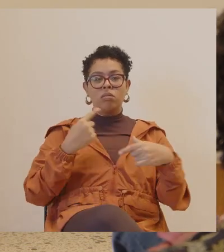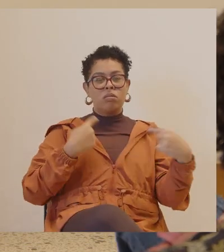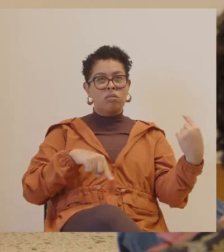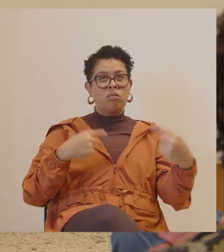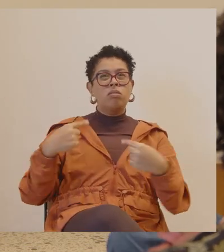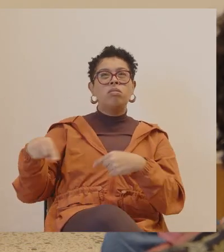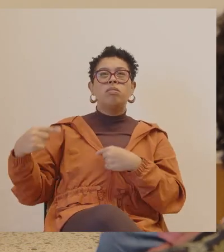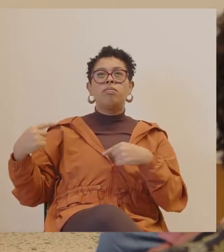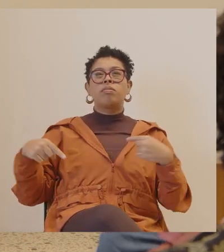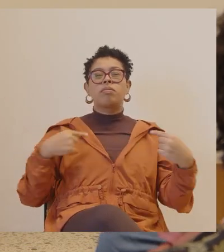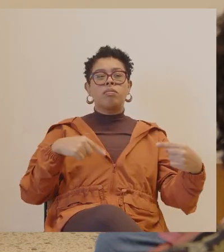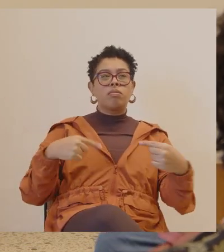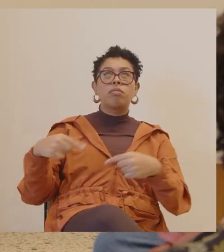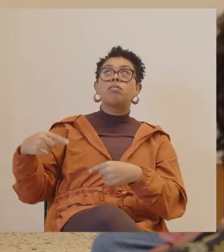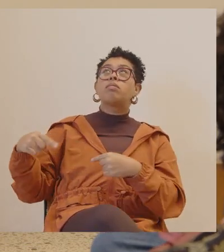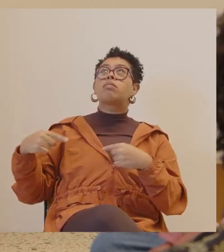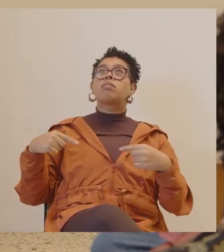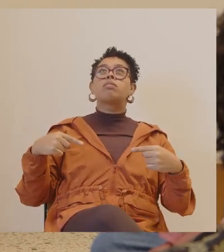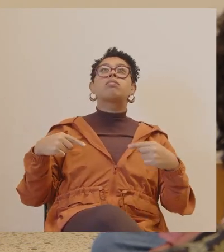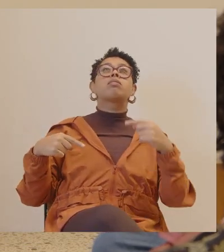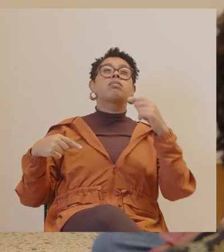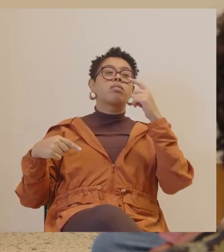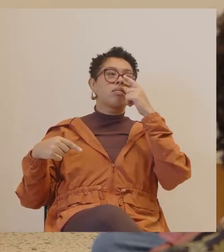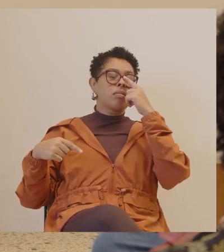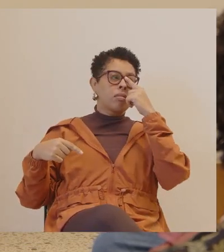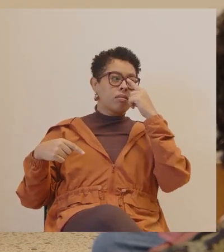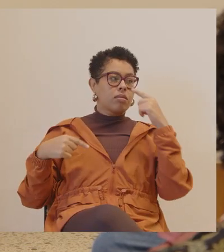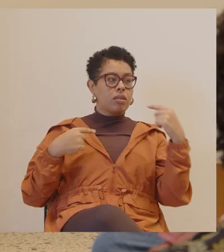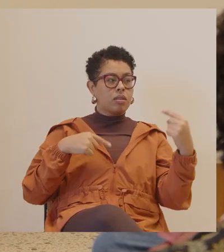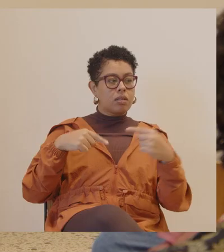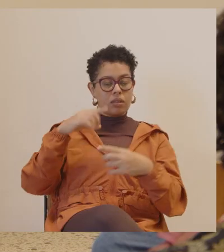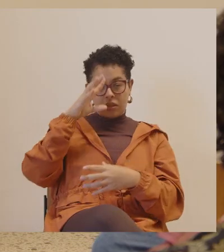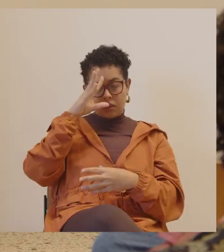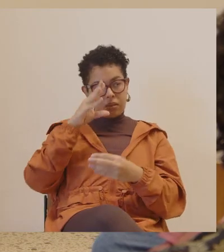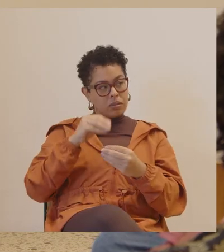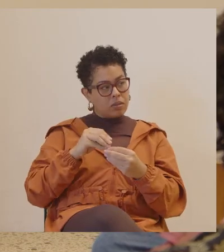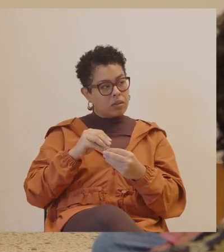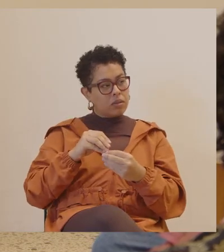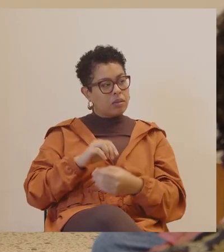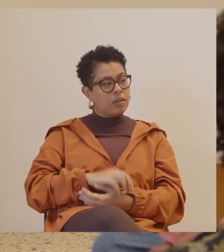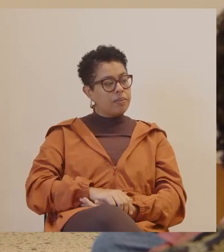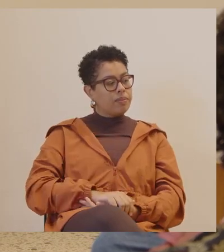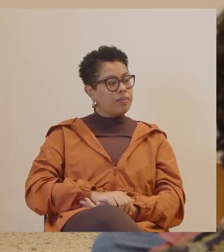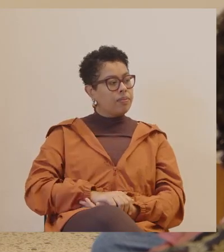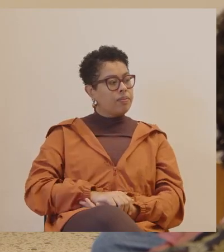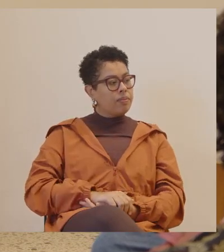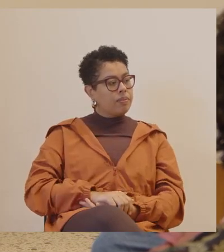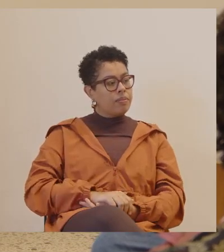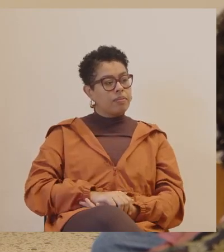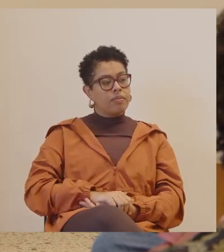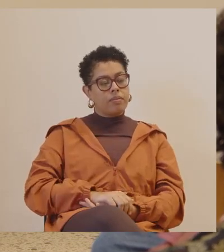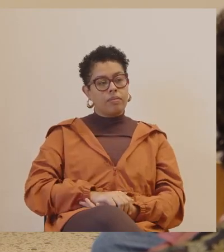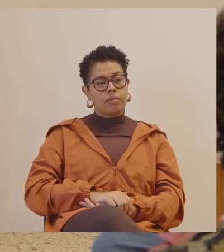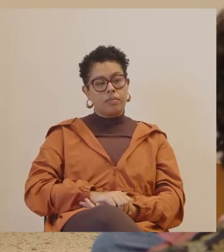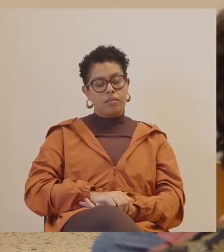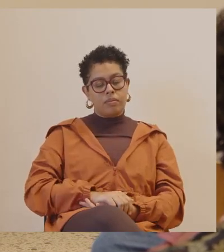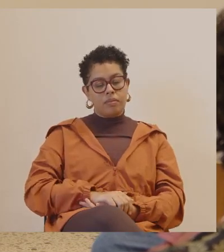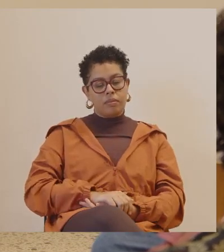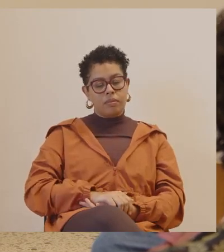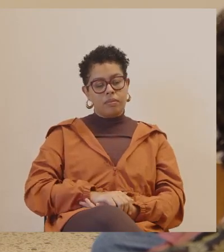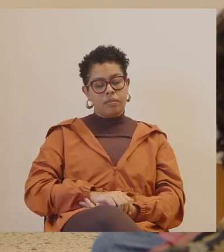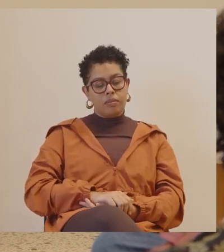mais high art, né, digamos assim, entendido como alto, mas assim, e depois